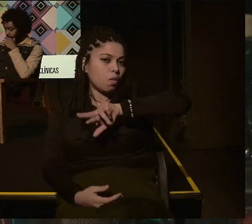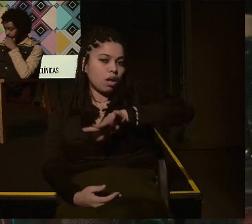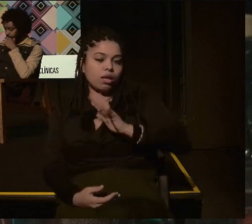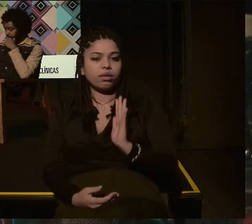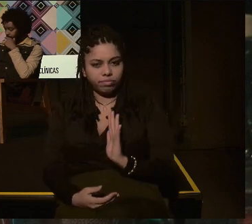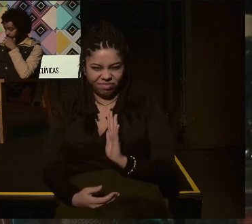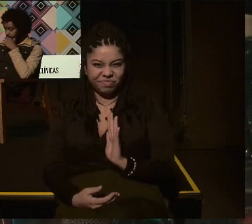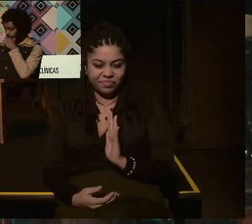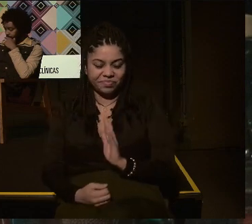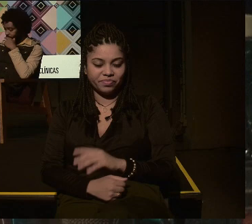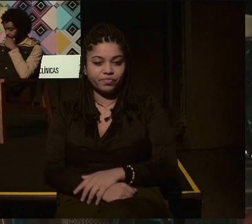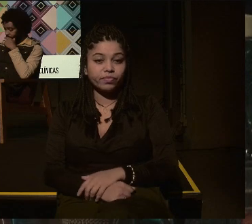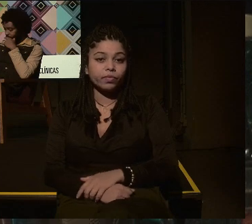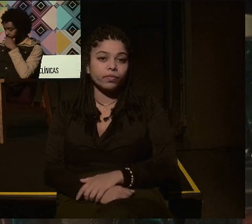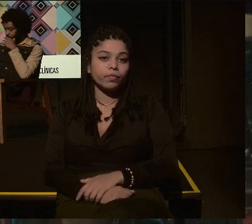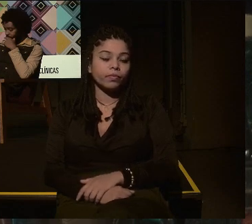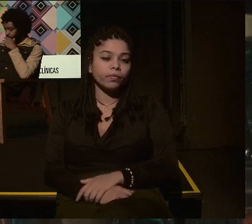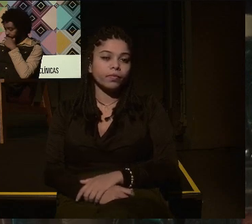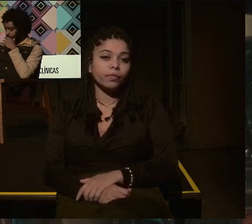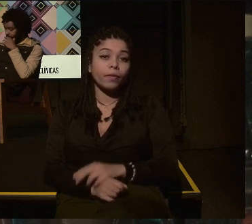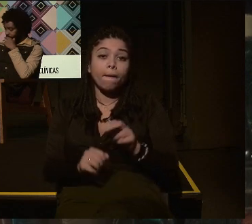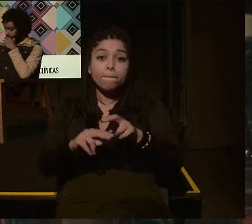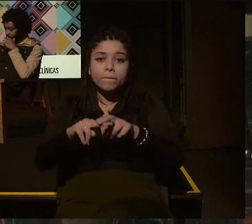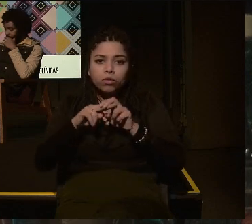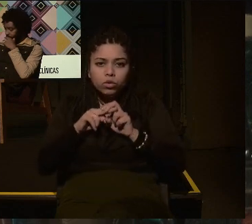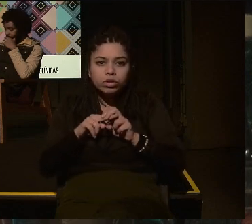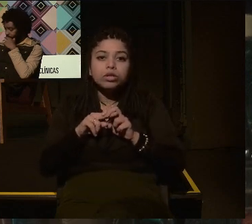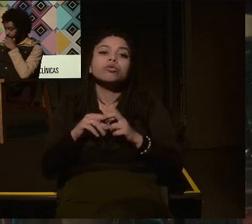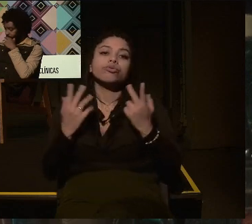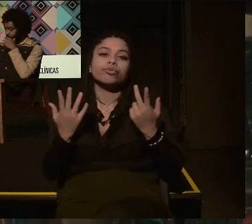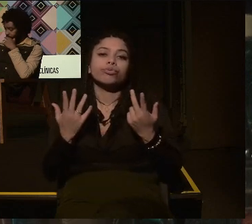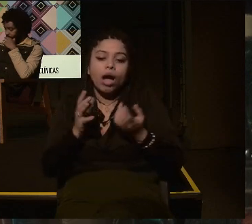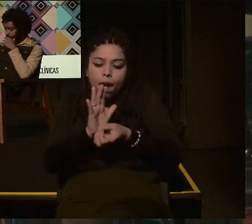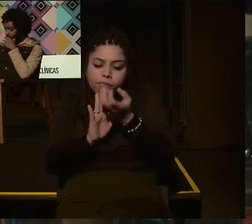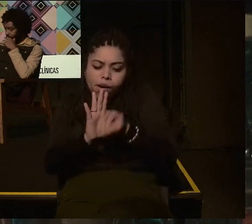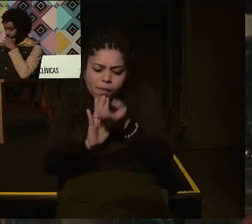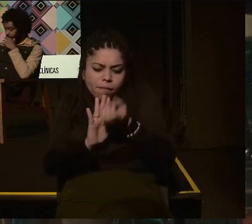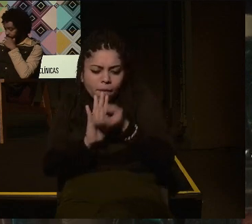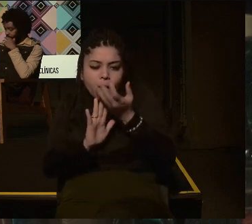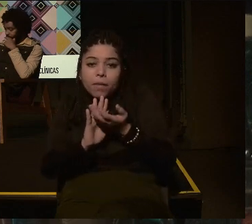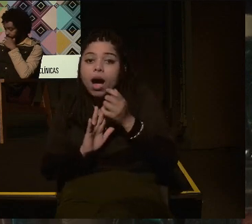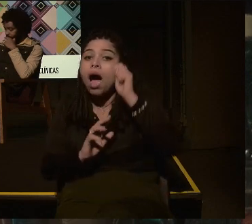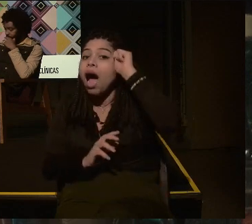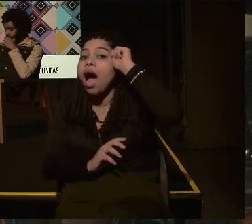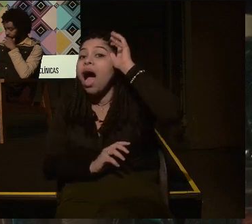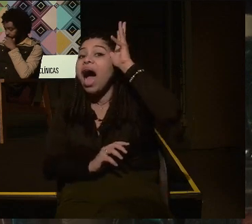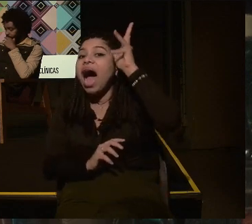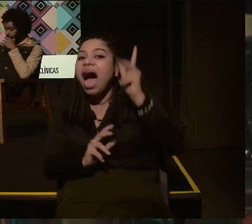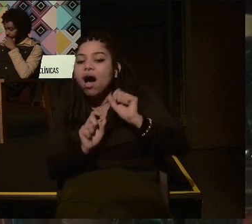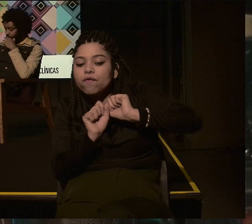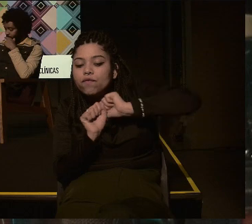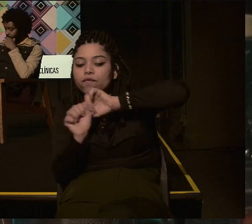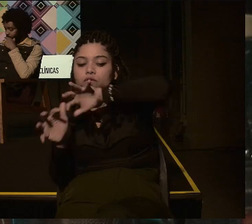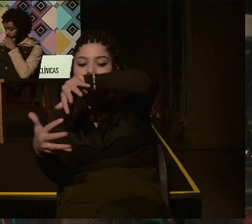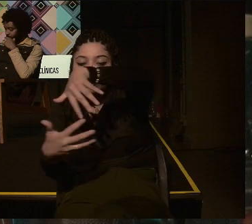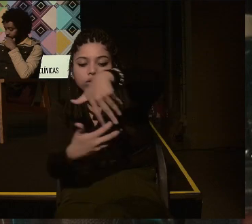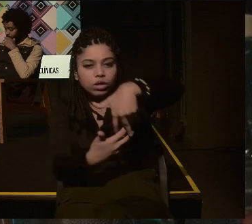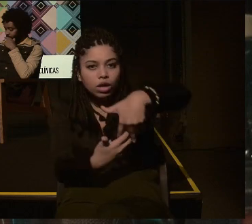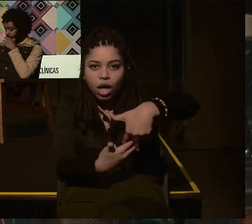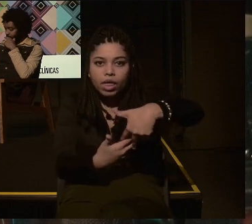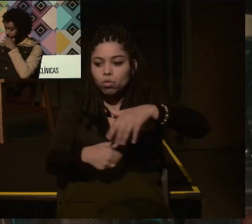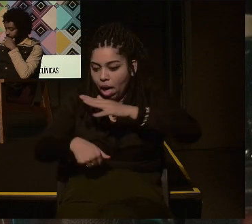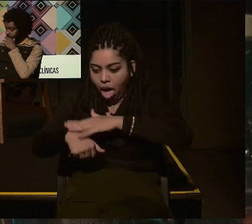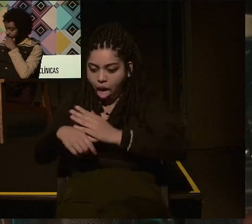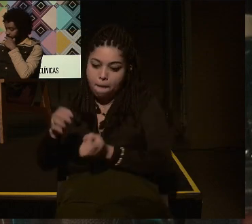Nessa direção, a produção afrodiaspórica, ela não visa um exercício de